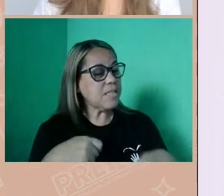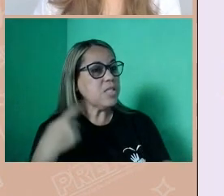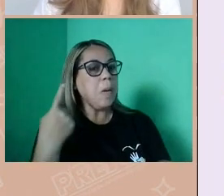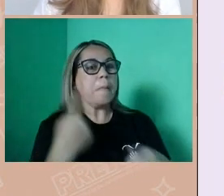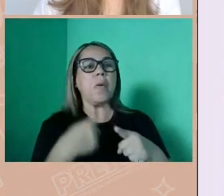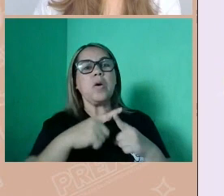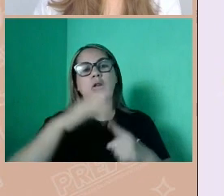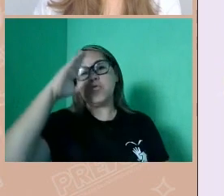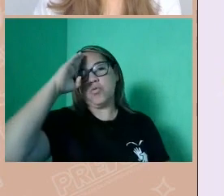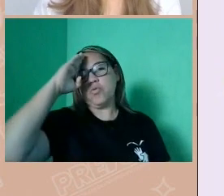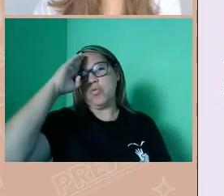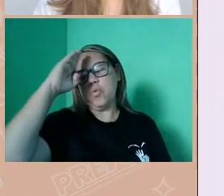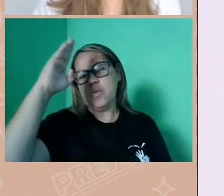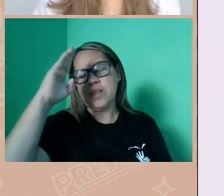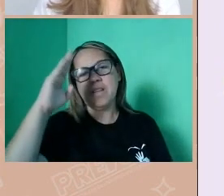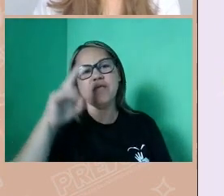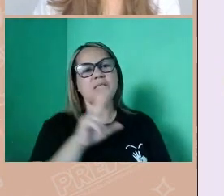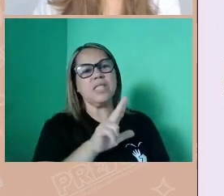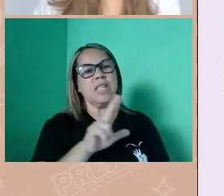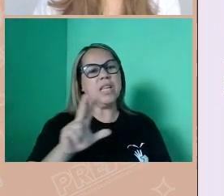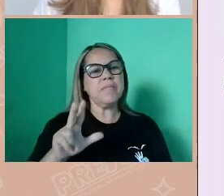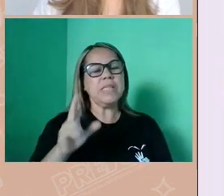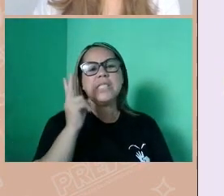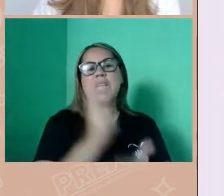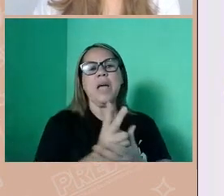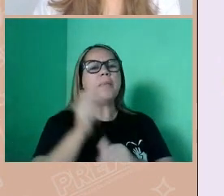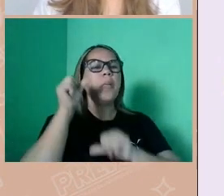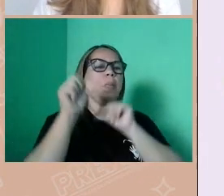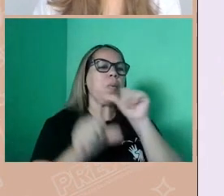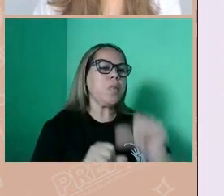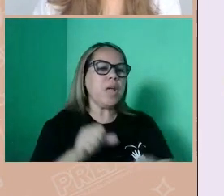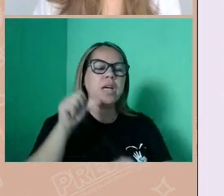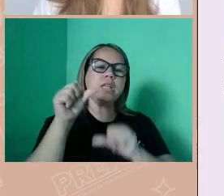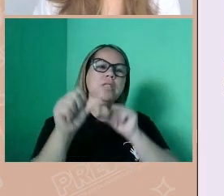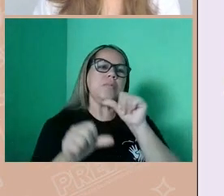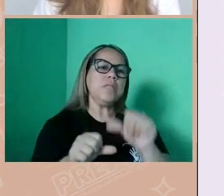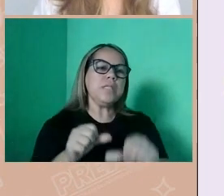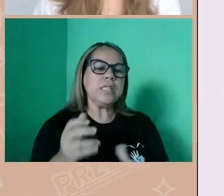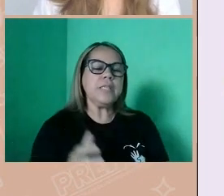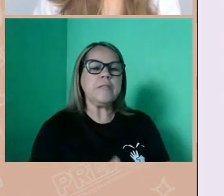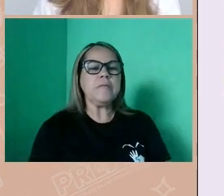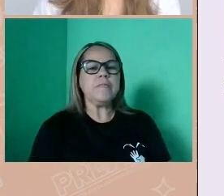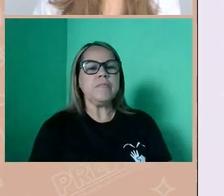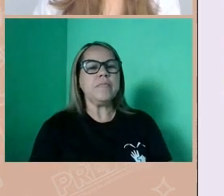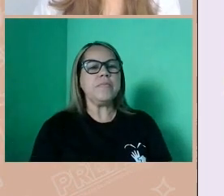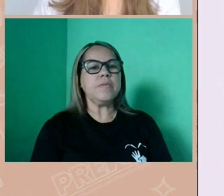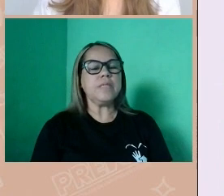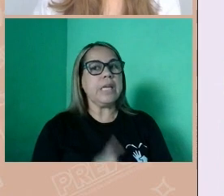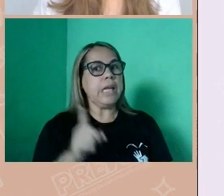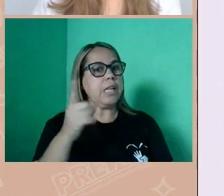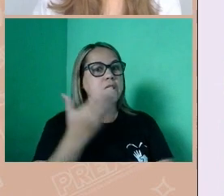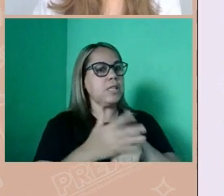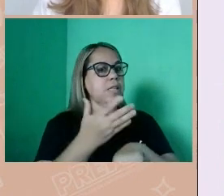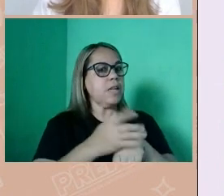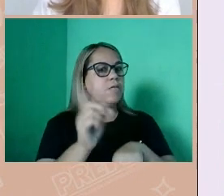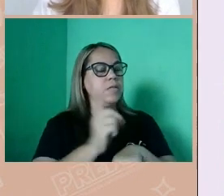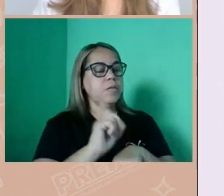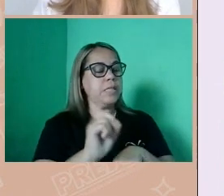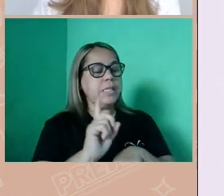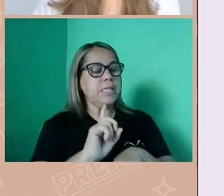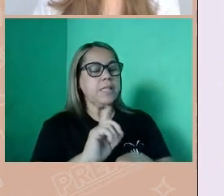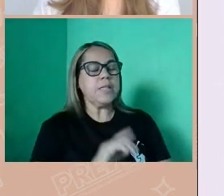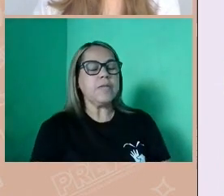soldados talibans vivem mudando são instáveis né and are not trained não são treinados nós